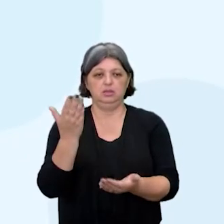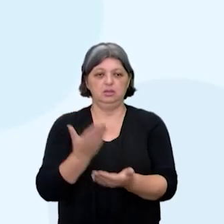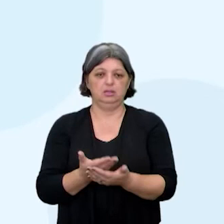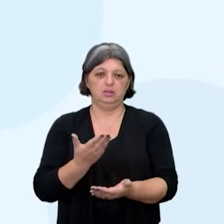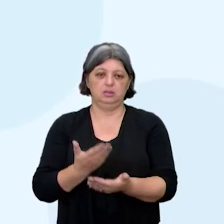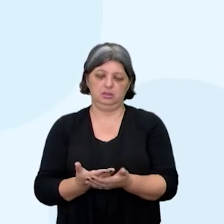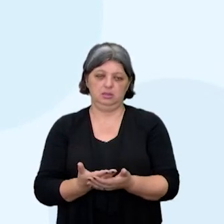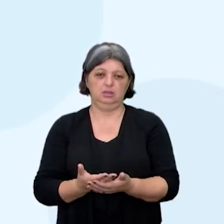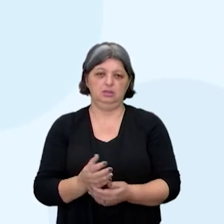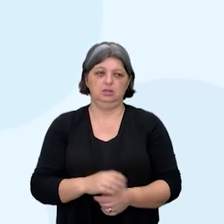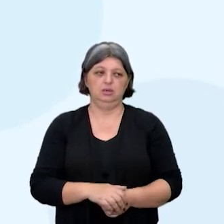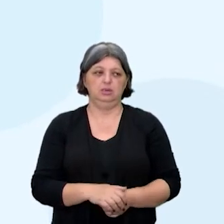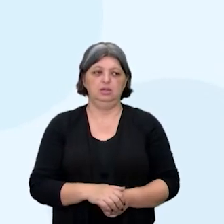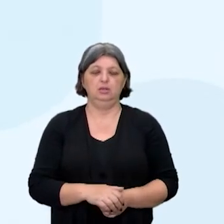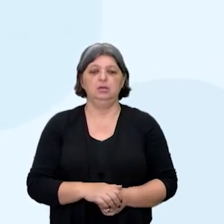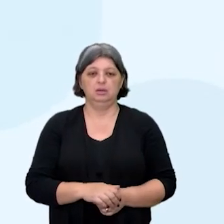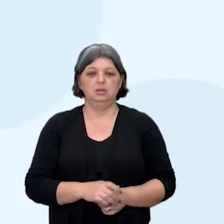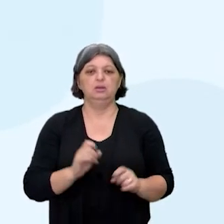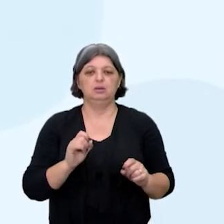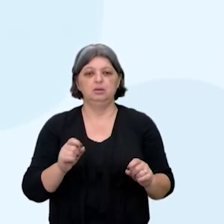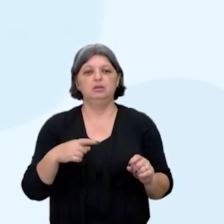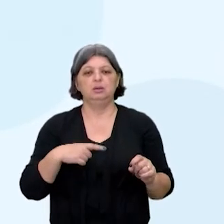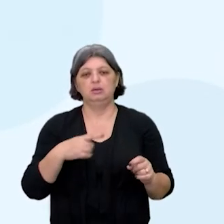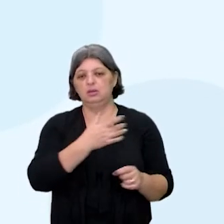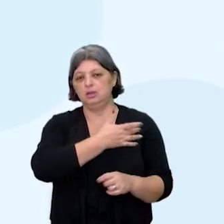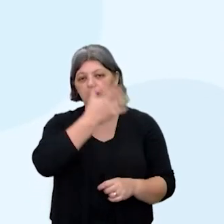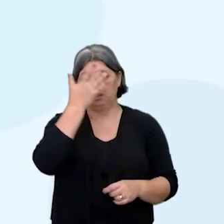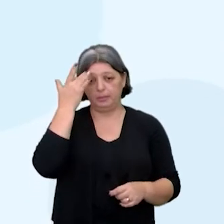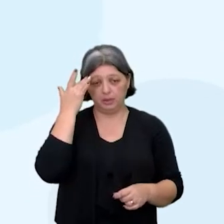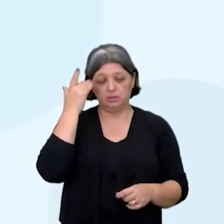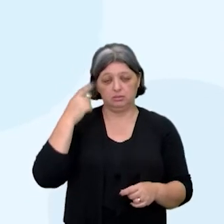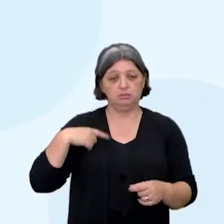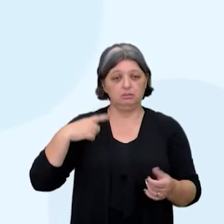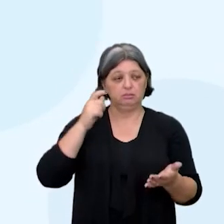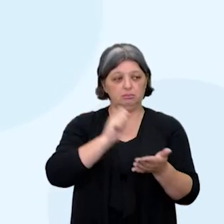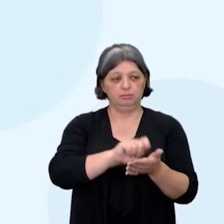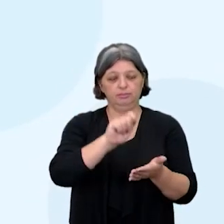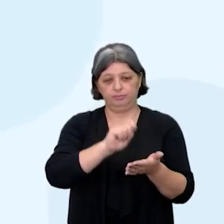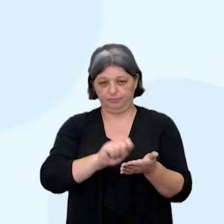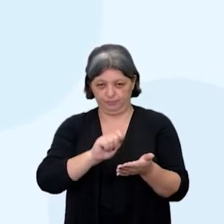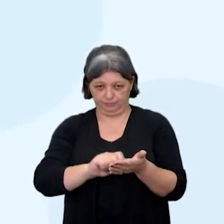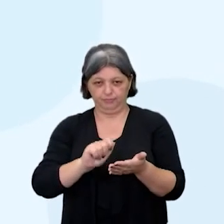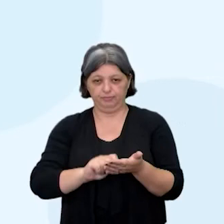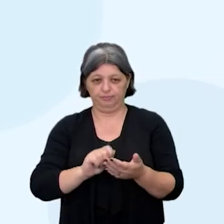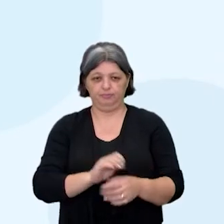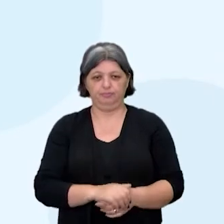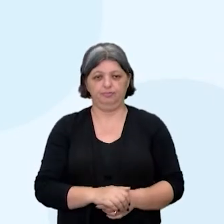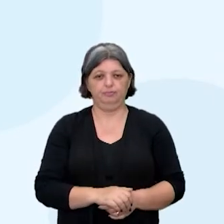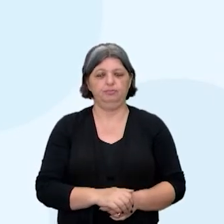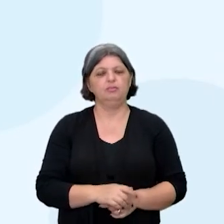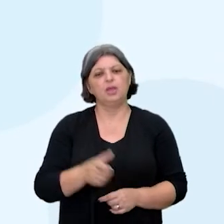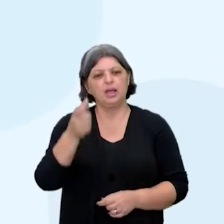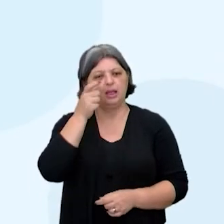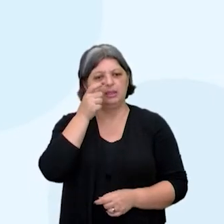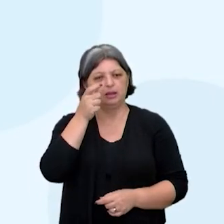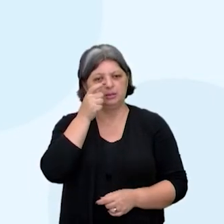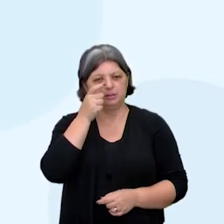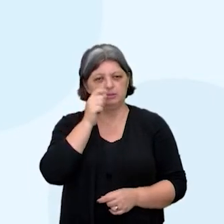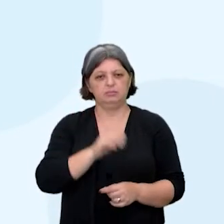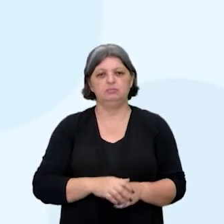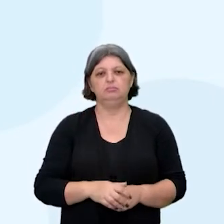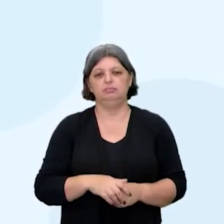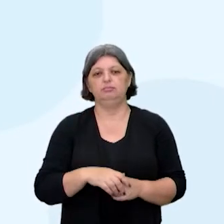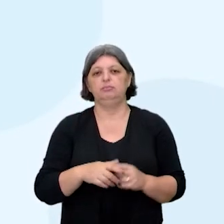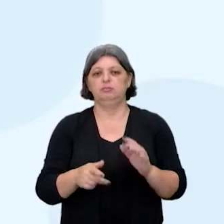e até hoje nós temos vários estudos, e a pessoa ter registrado para que não se perdesse. Olha que interessante. Então, Laban, ele fala a questão